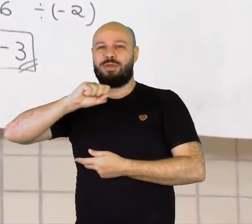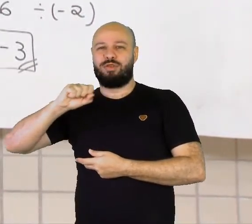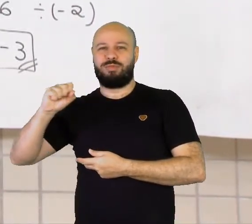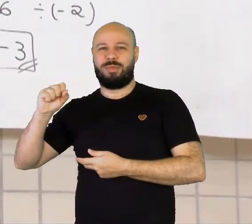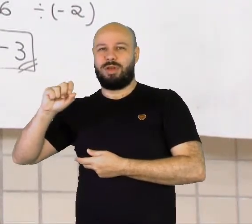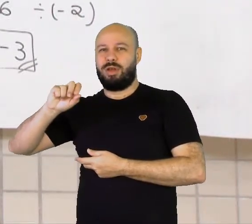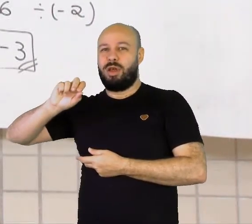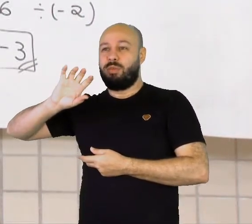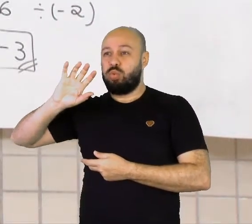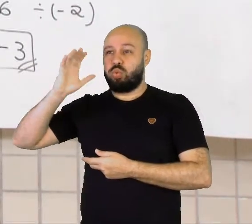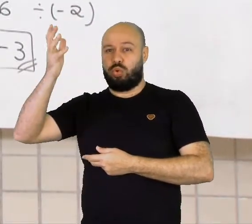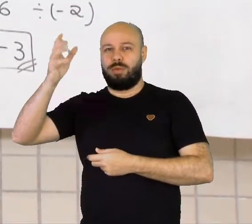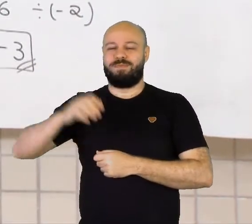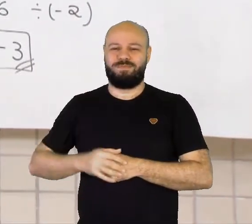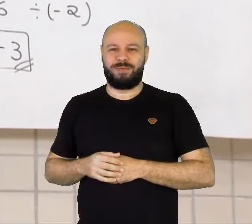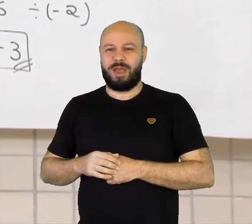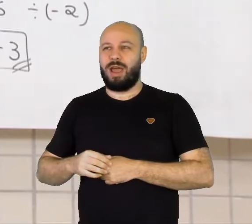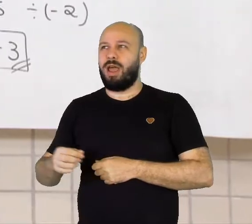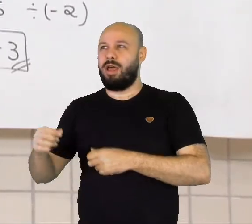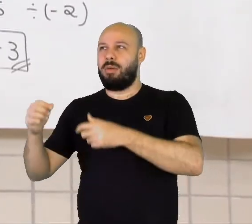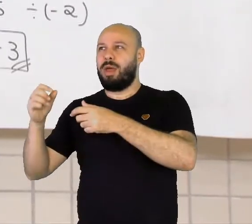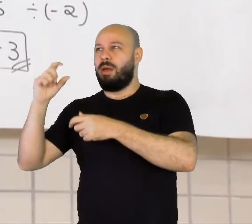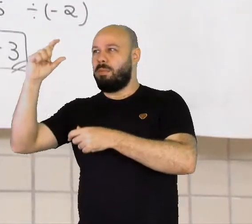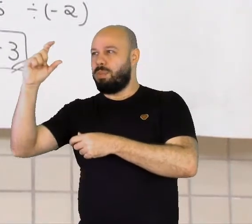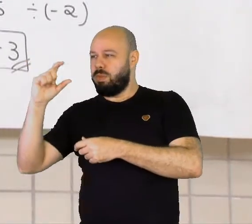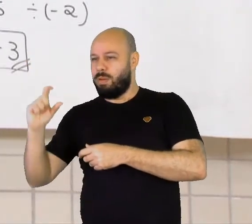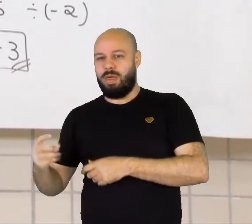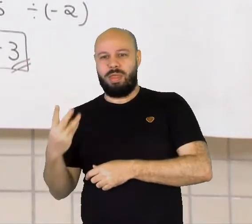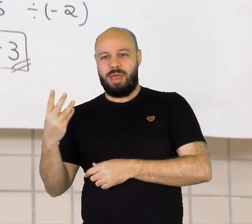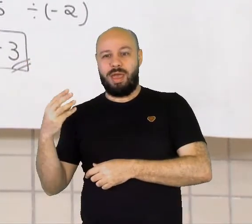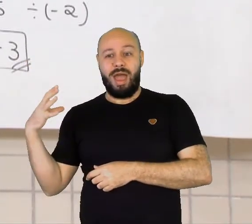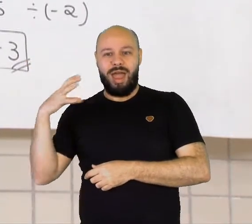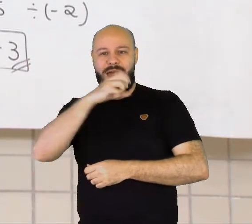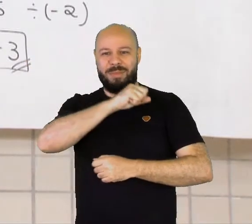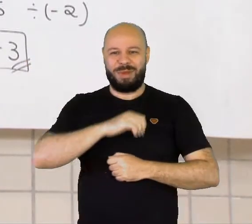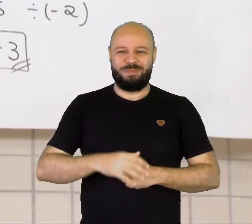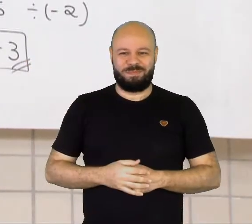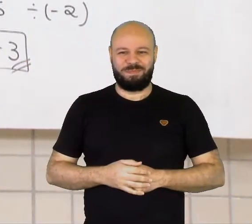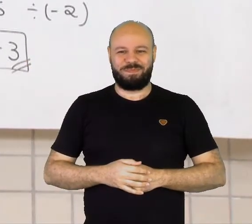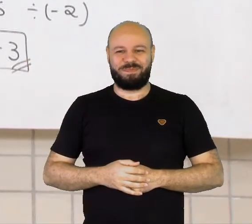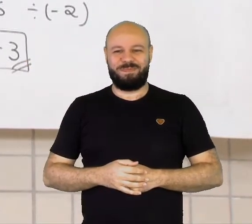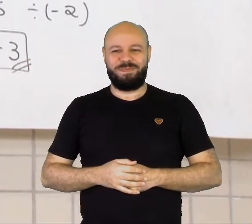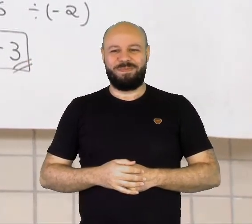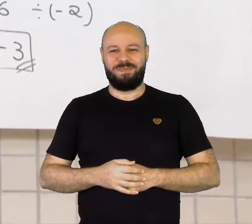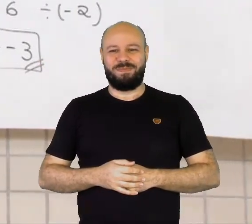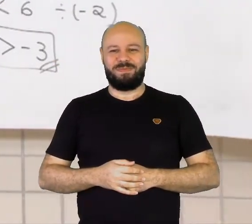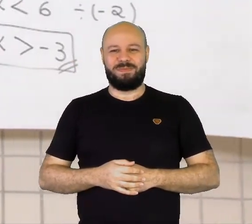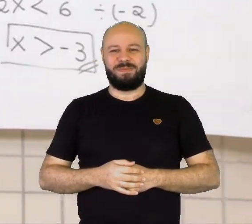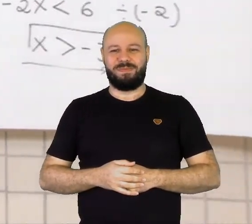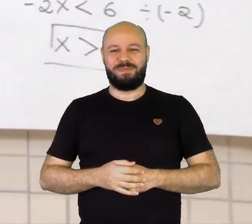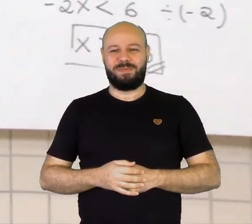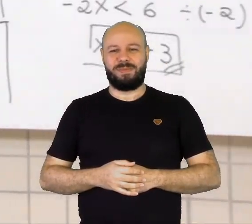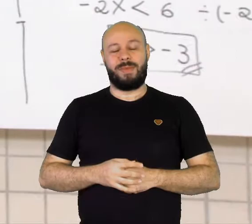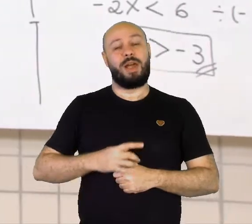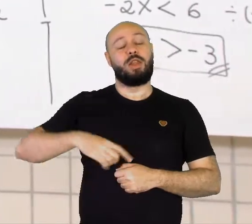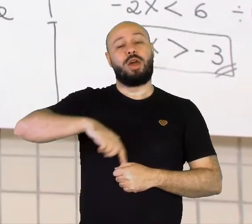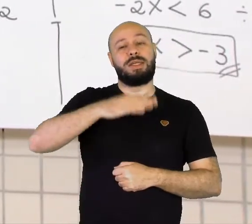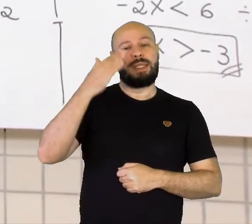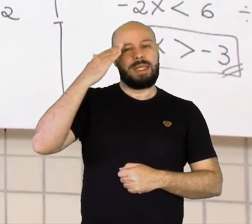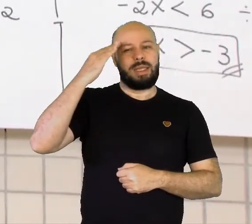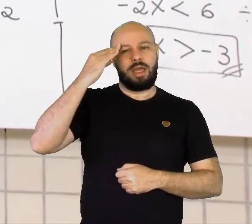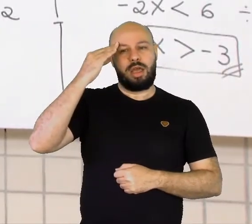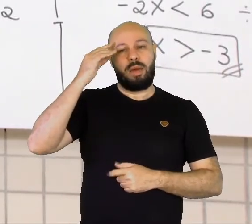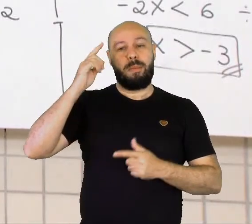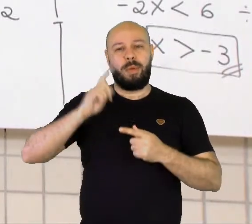eles sejam feitos de maneira mais prática, mais rápida, tá? A gente entendeu por que a gente tem